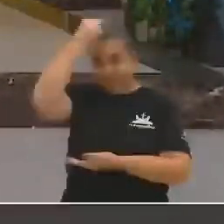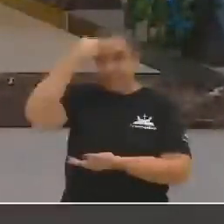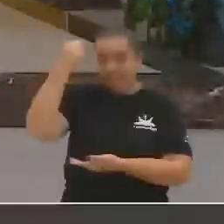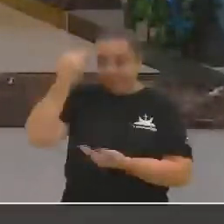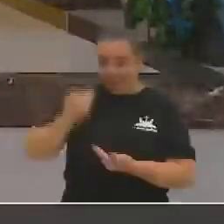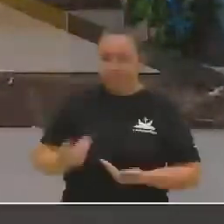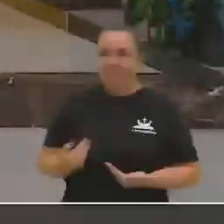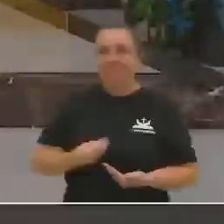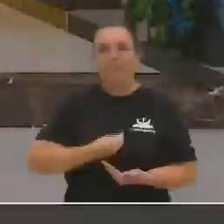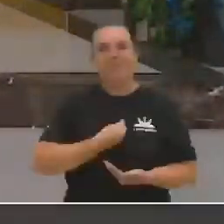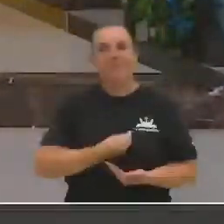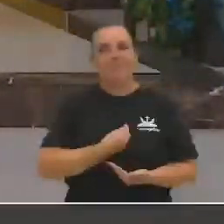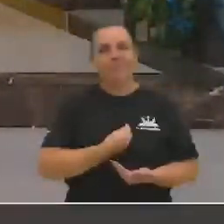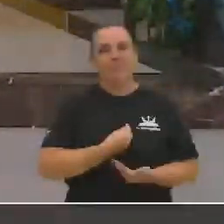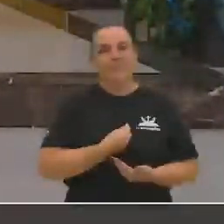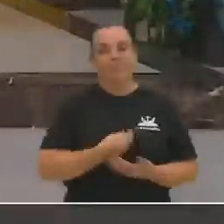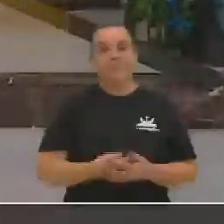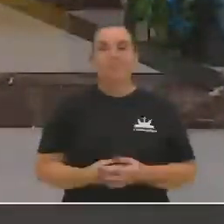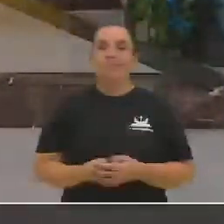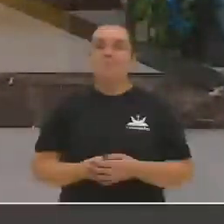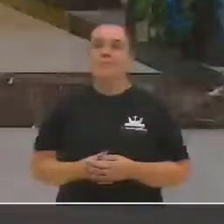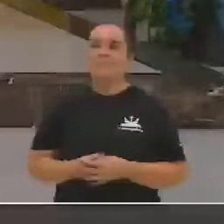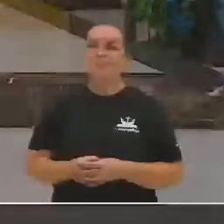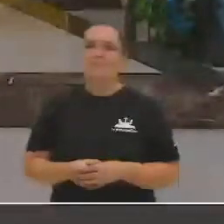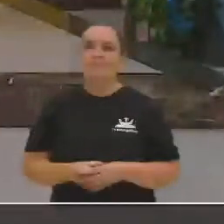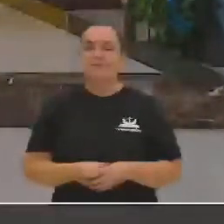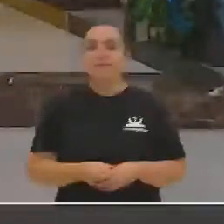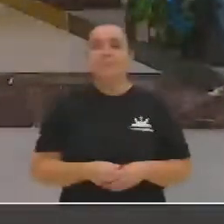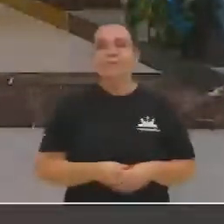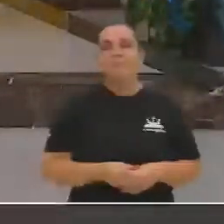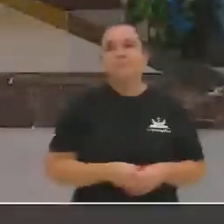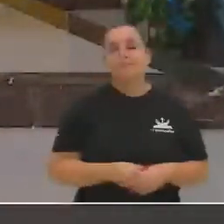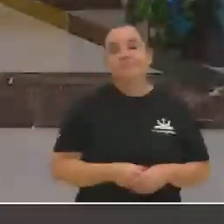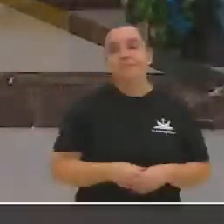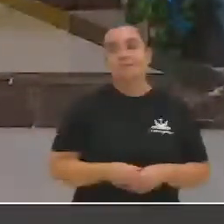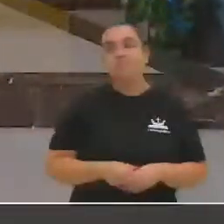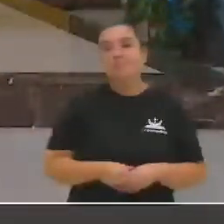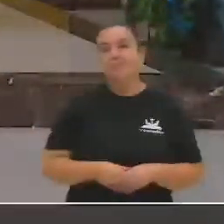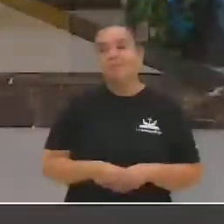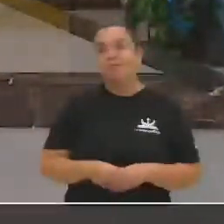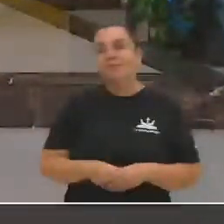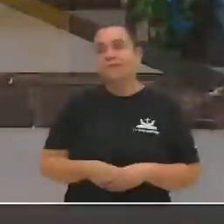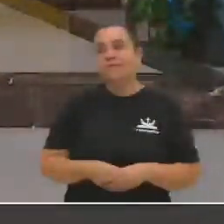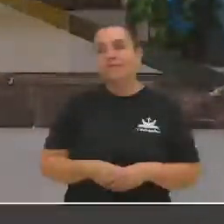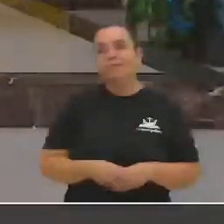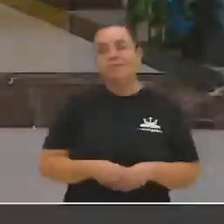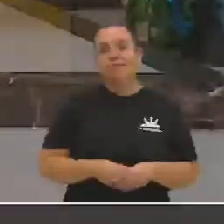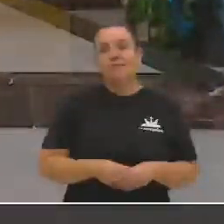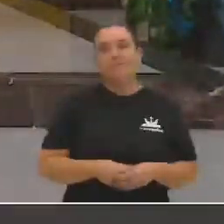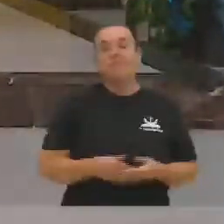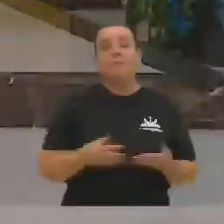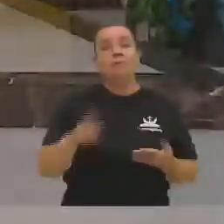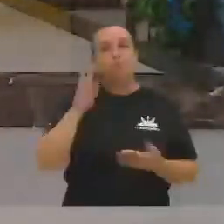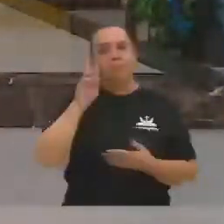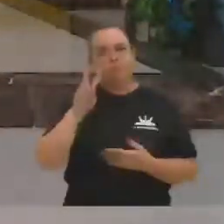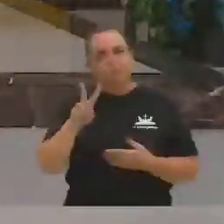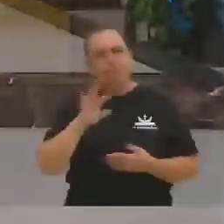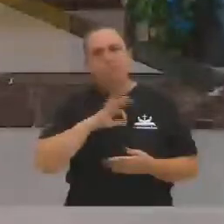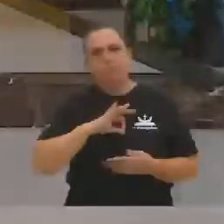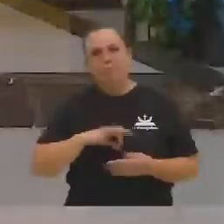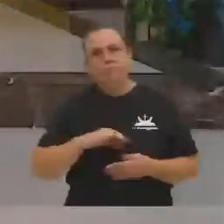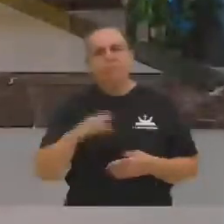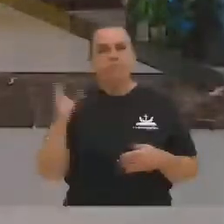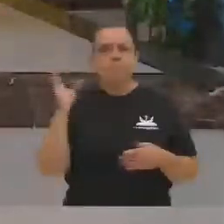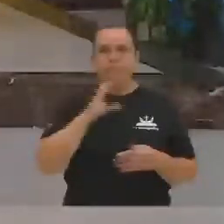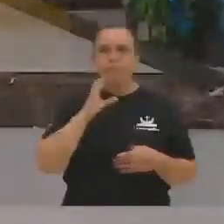Eu já vou terminar a pregação porque a gente está com pouco tempo, não é verdade? Quem sabe agora você olha para mim e diz: padre, corre